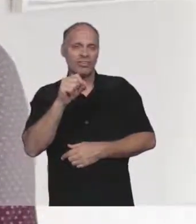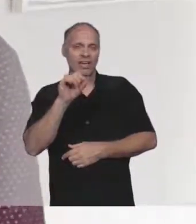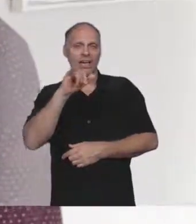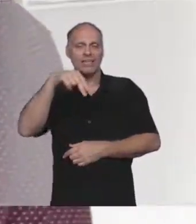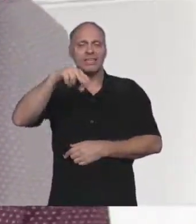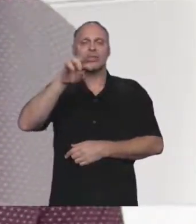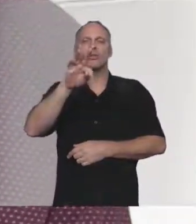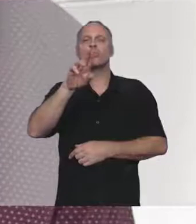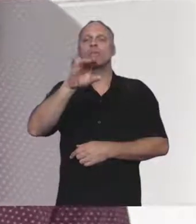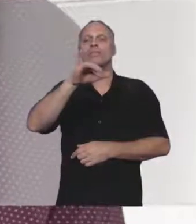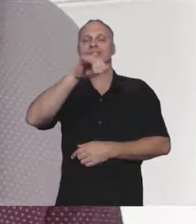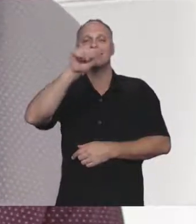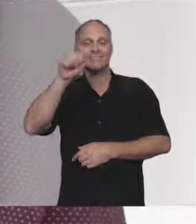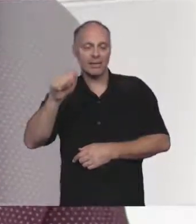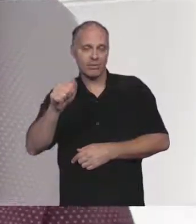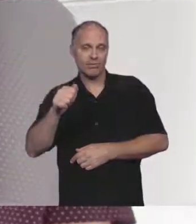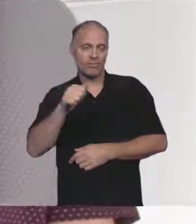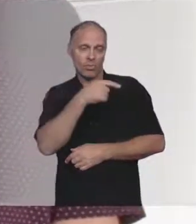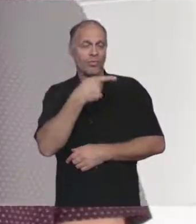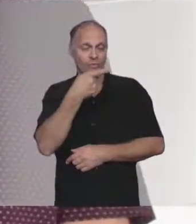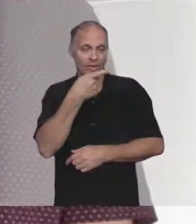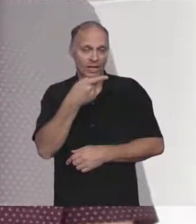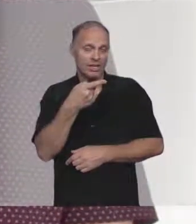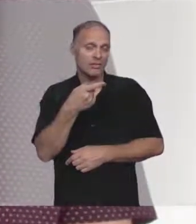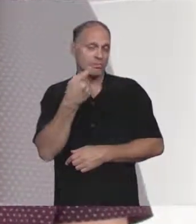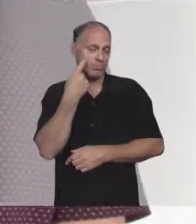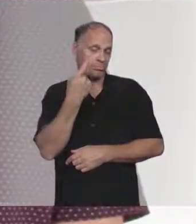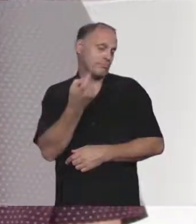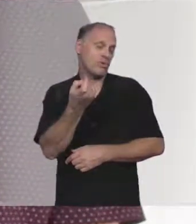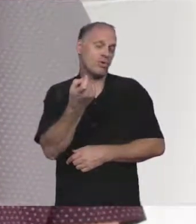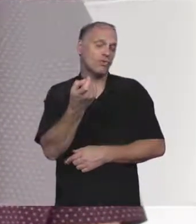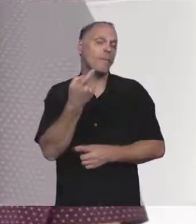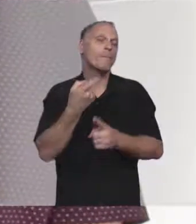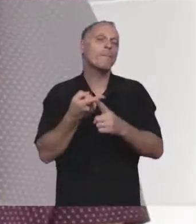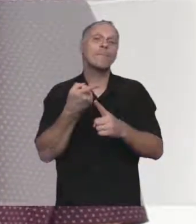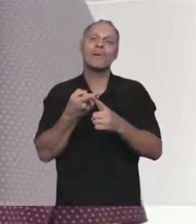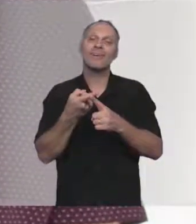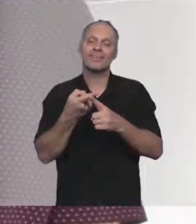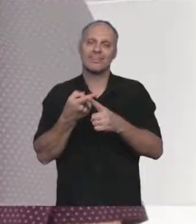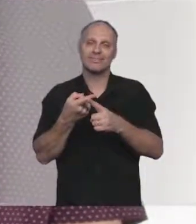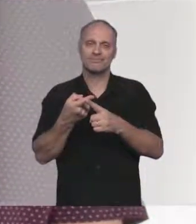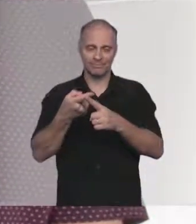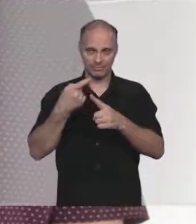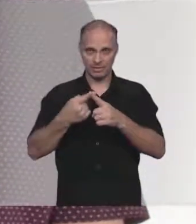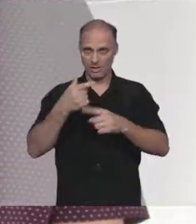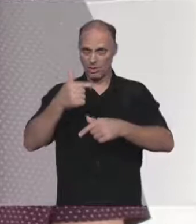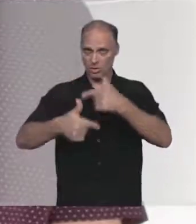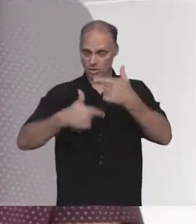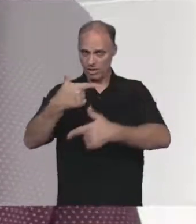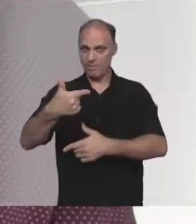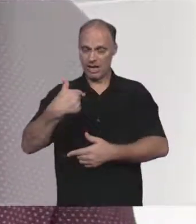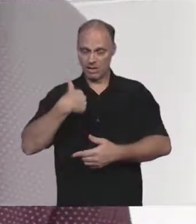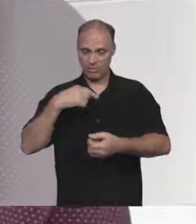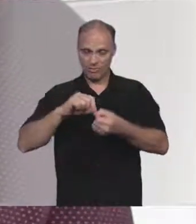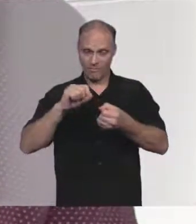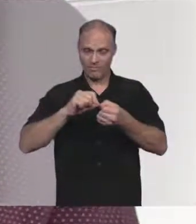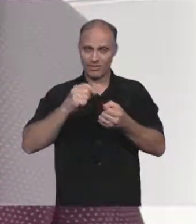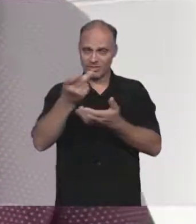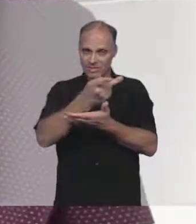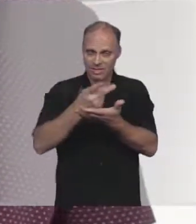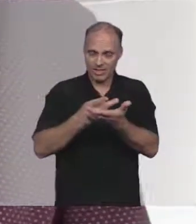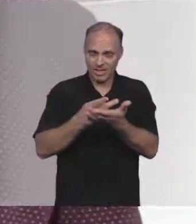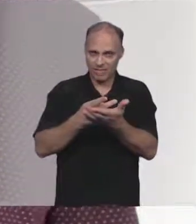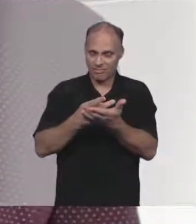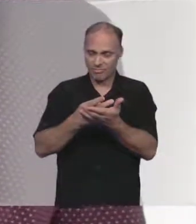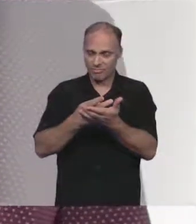questão da intuição é até curioso tu comentar, porque o trabalho esse do